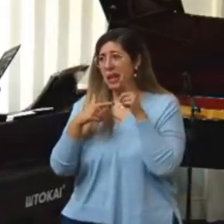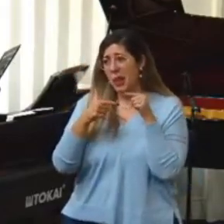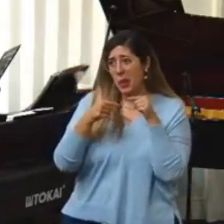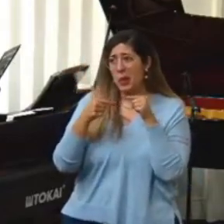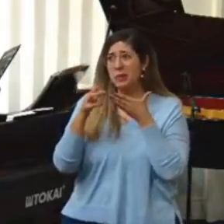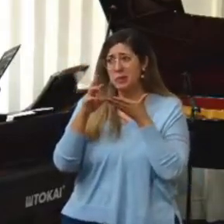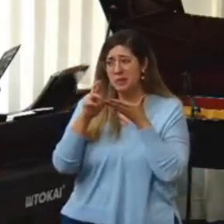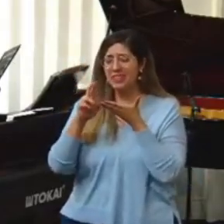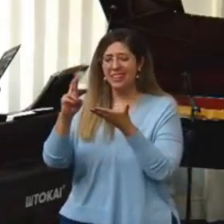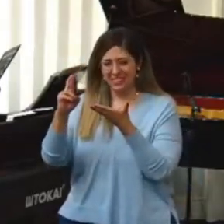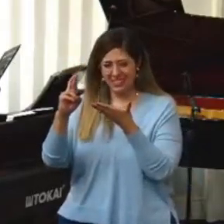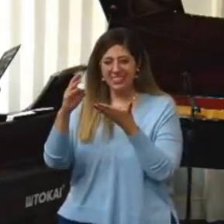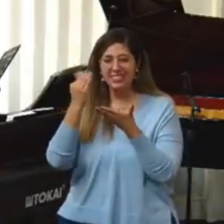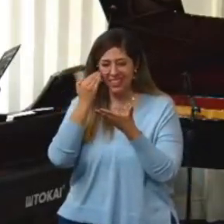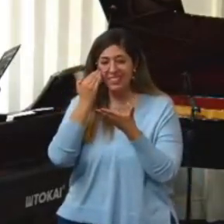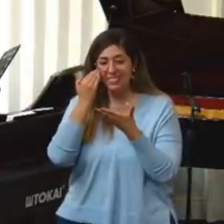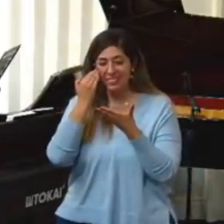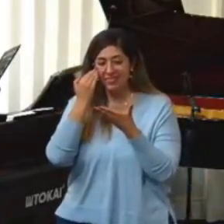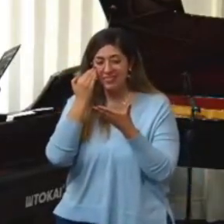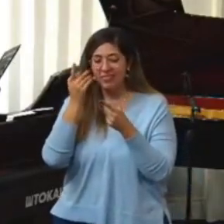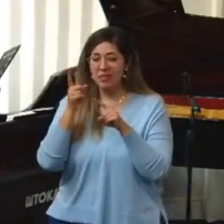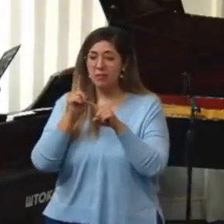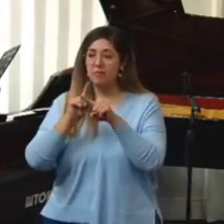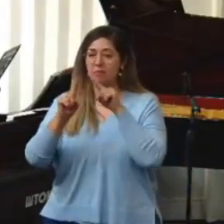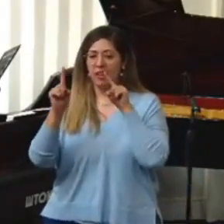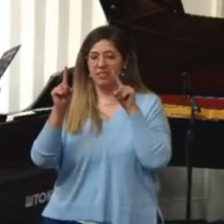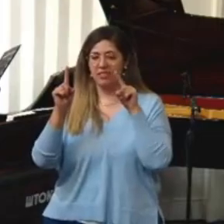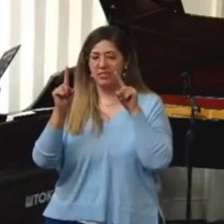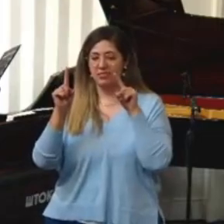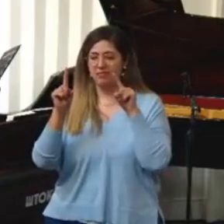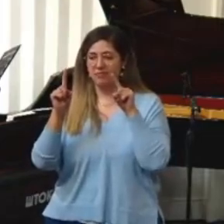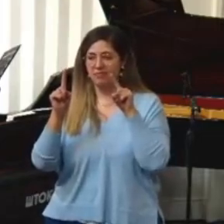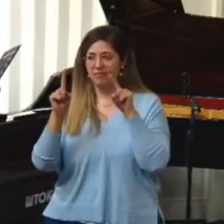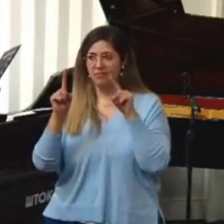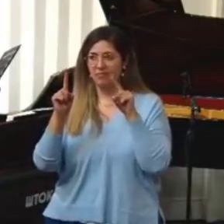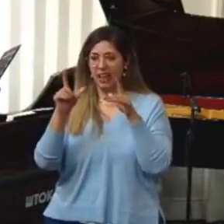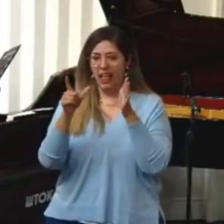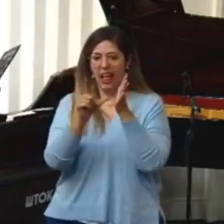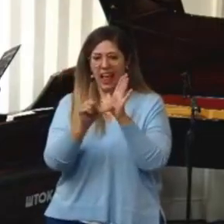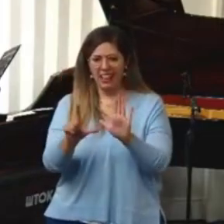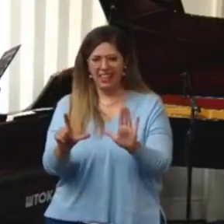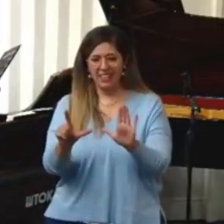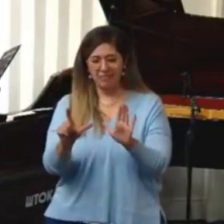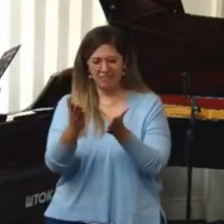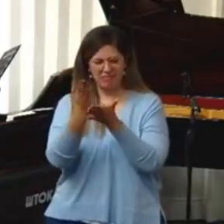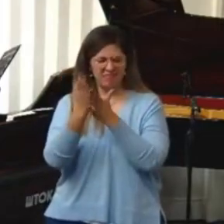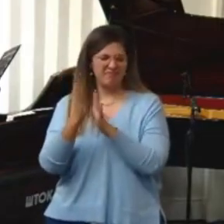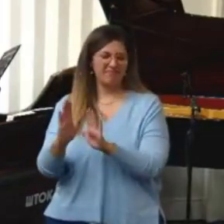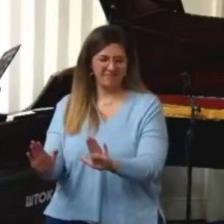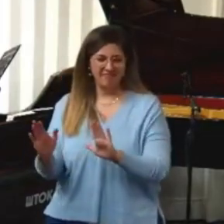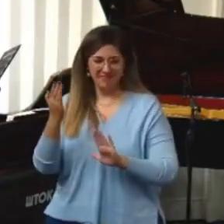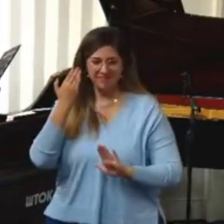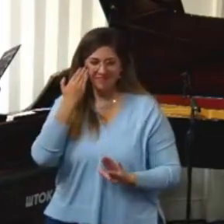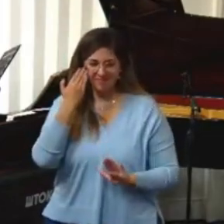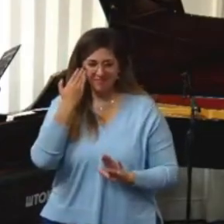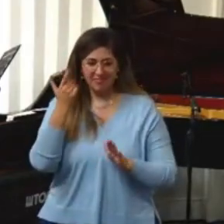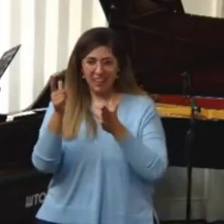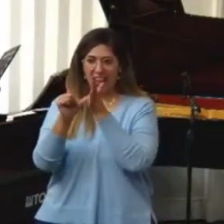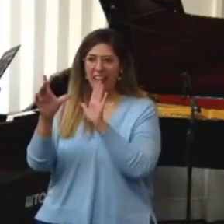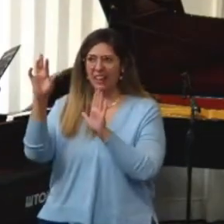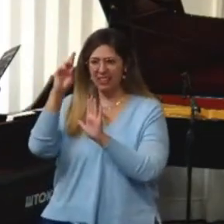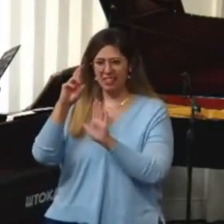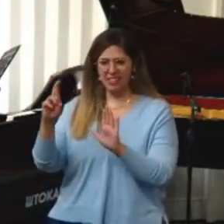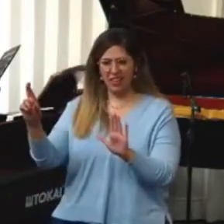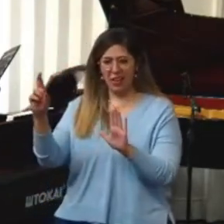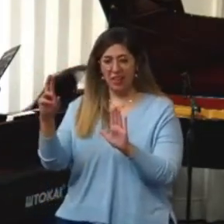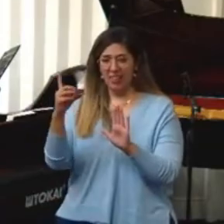crimes no mundo contra Deus, o crime é um ato de quebrar a lei. Os cristãos têm medo de falar essas coisas,